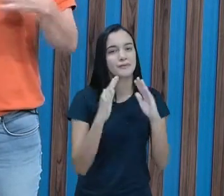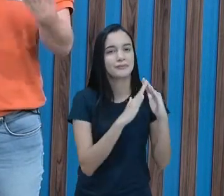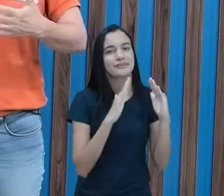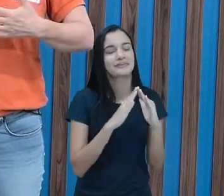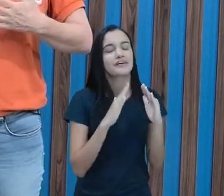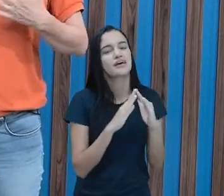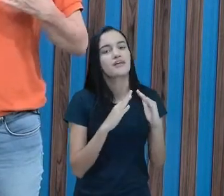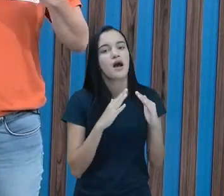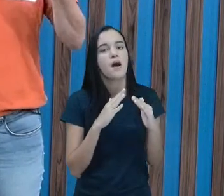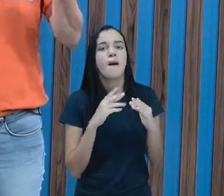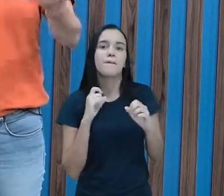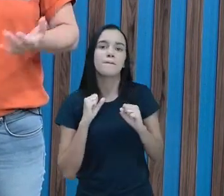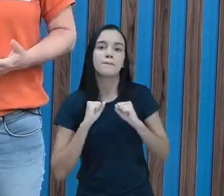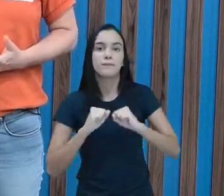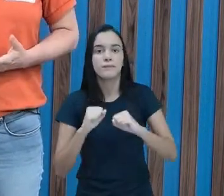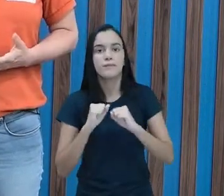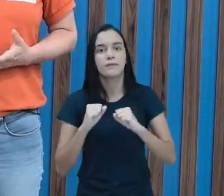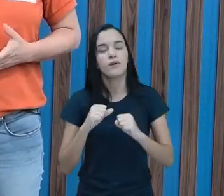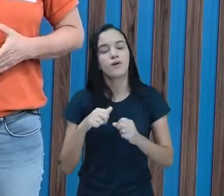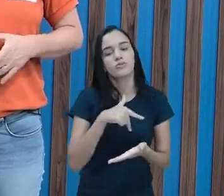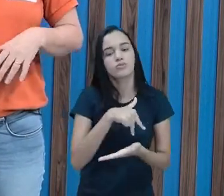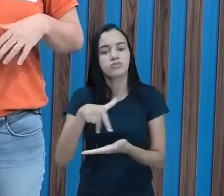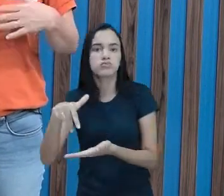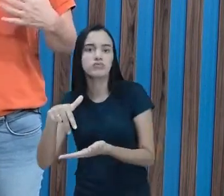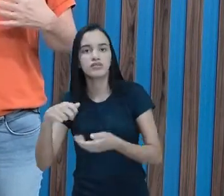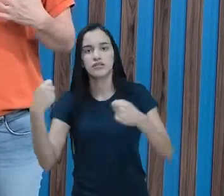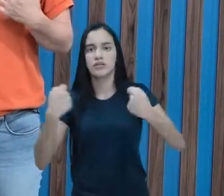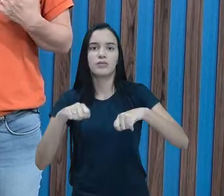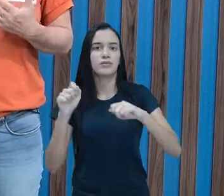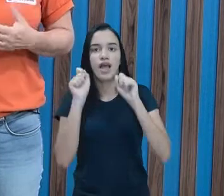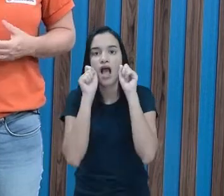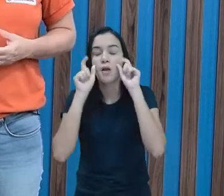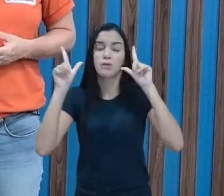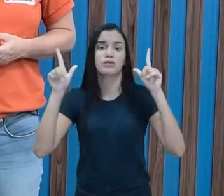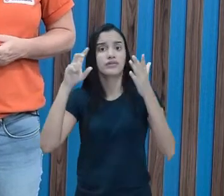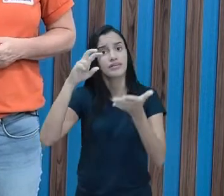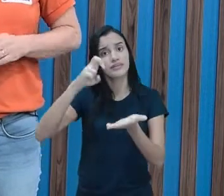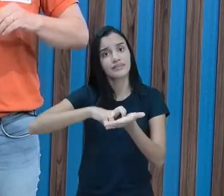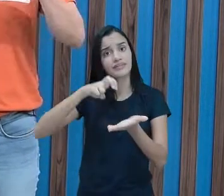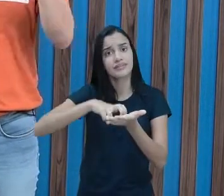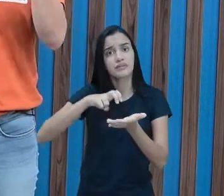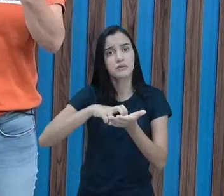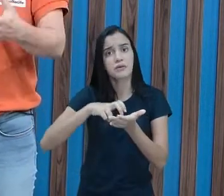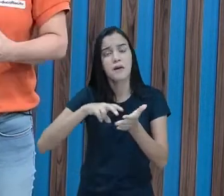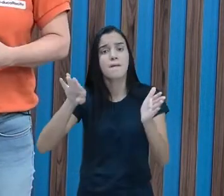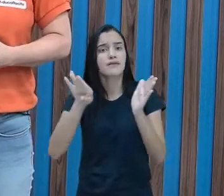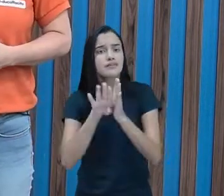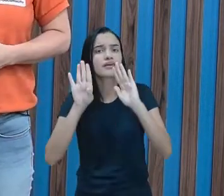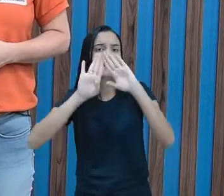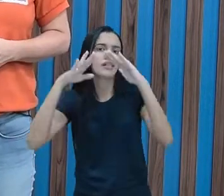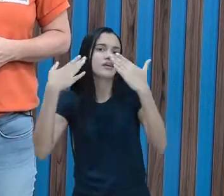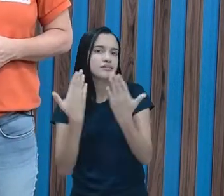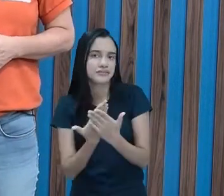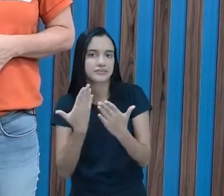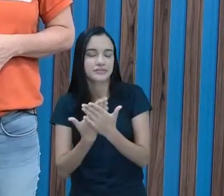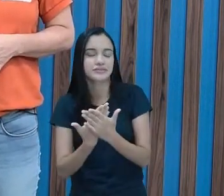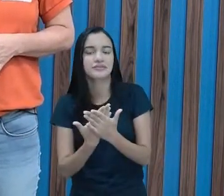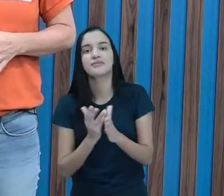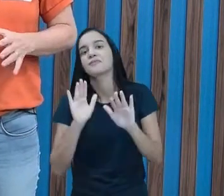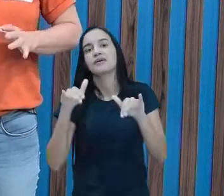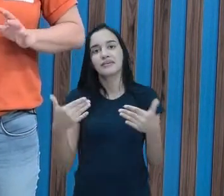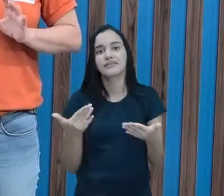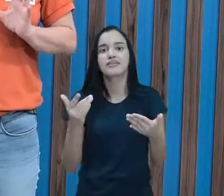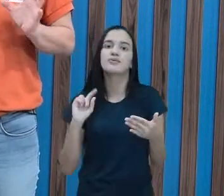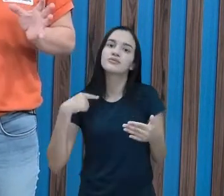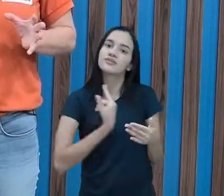gente pode se locomover, não precisa acordar tão cedo para chegar na escola, né? Então,